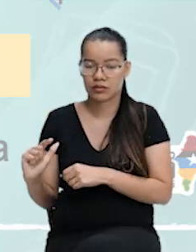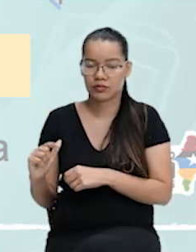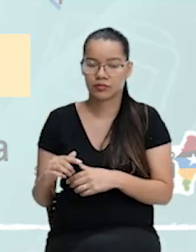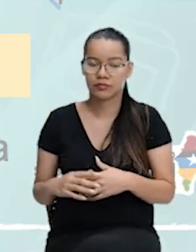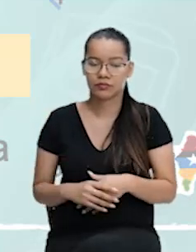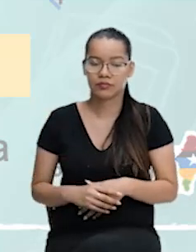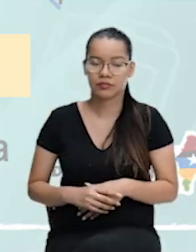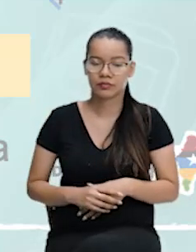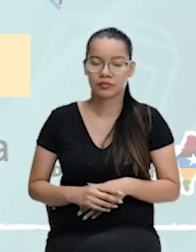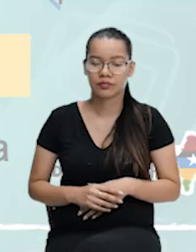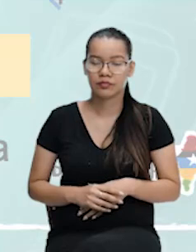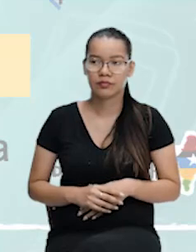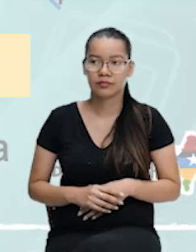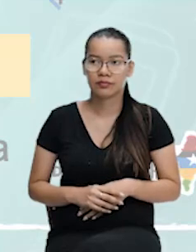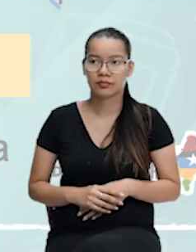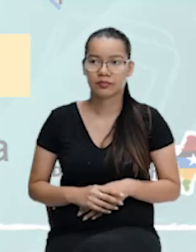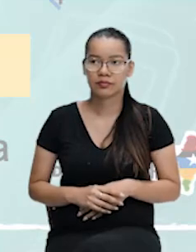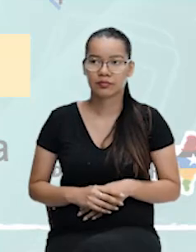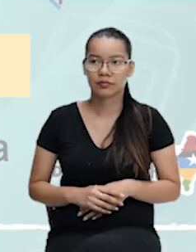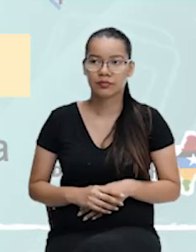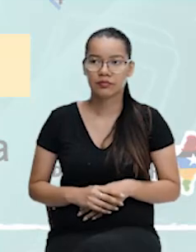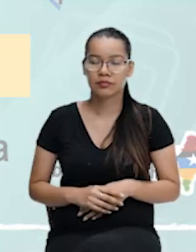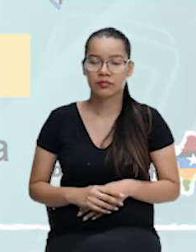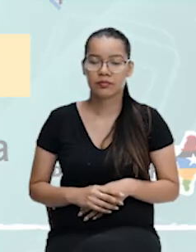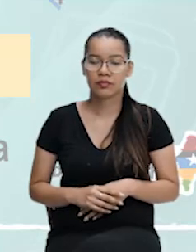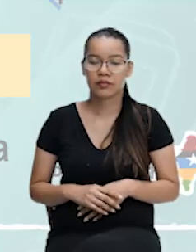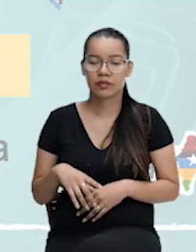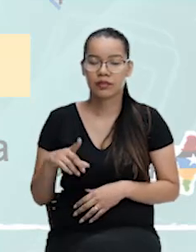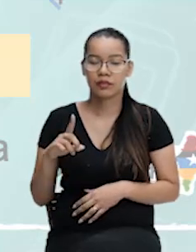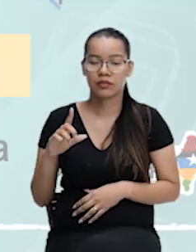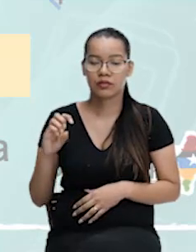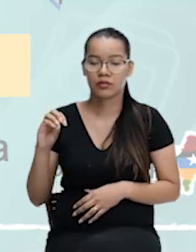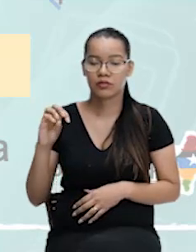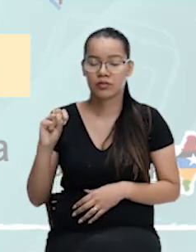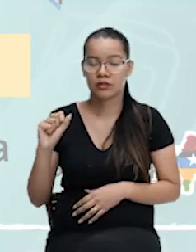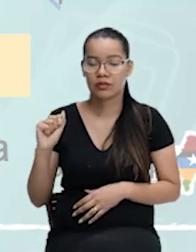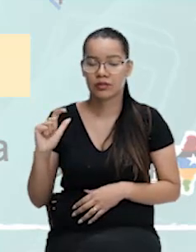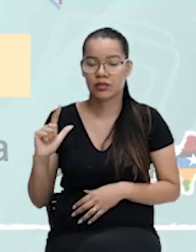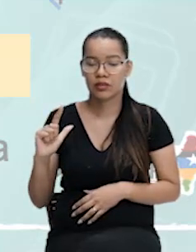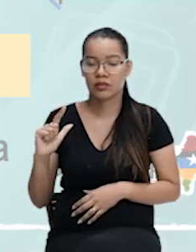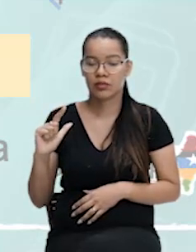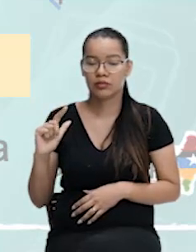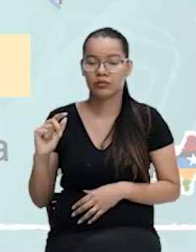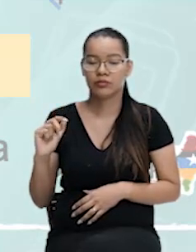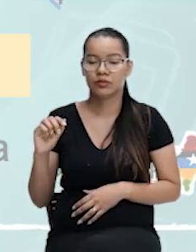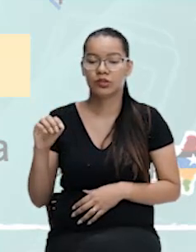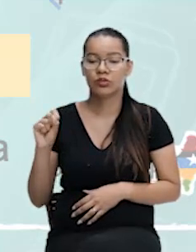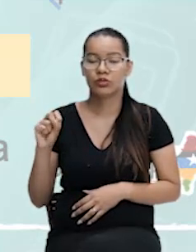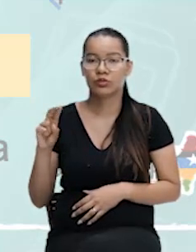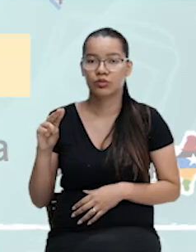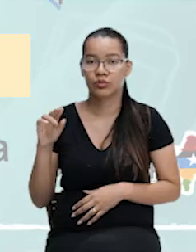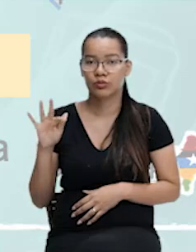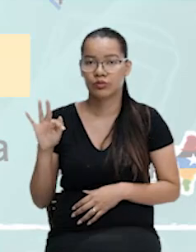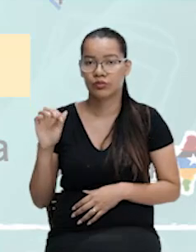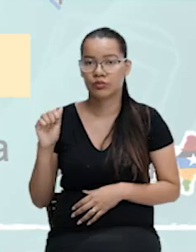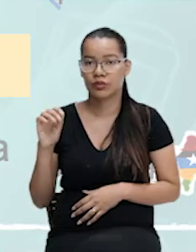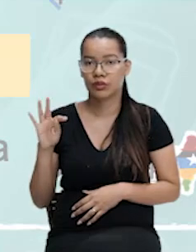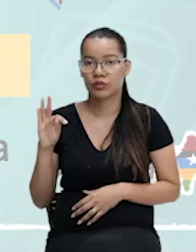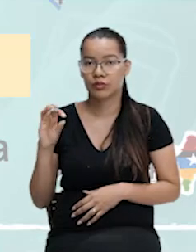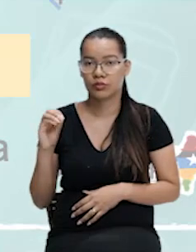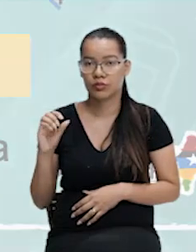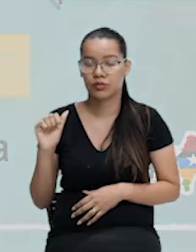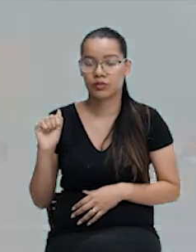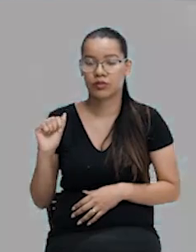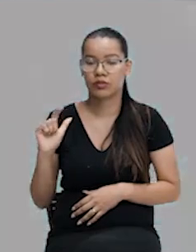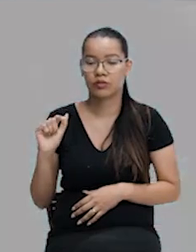forte, reagindo com um sal. Nesse caso aqui é o sulfato de alumínio. Beleza? O que vai acontecer? O que vai gerar? Quais